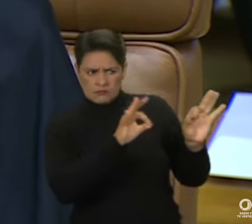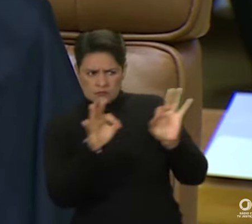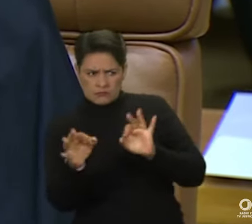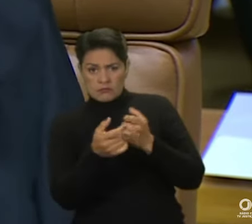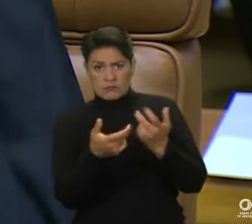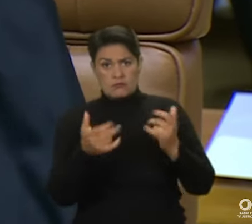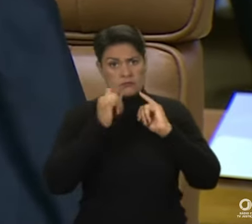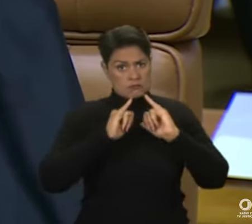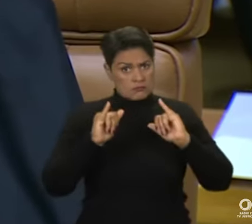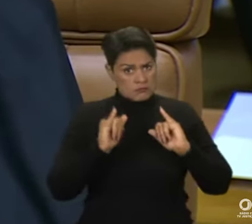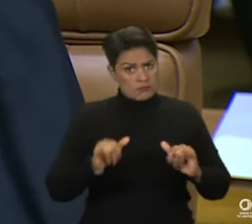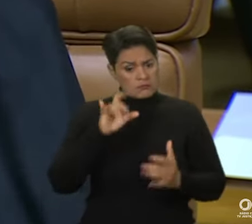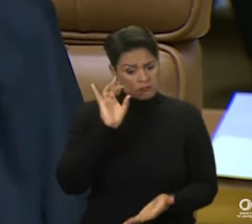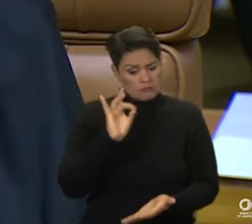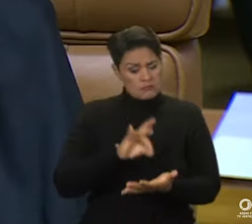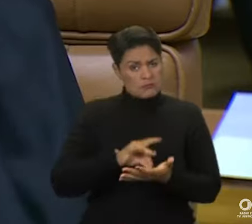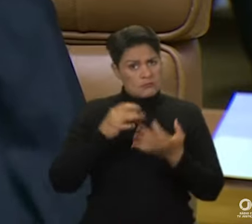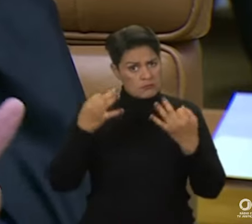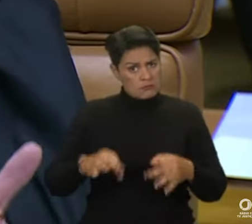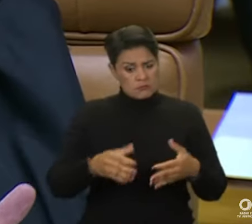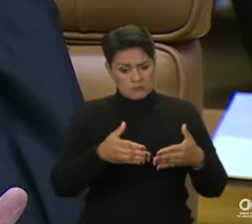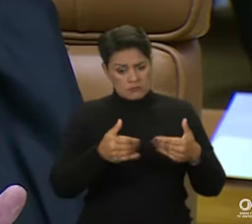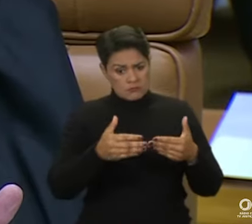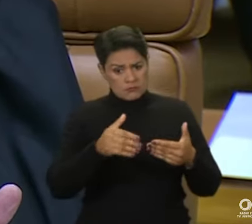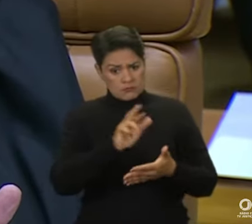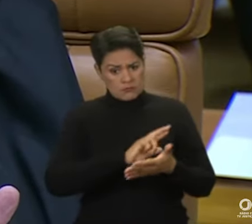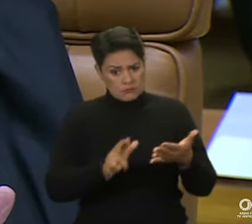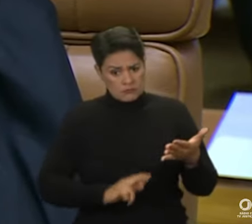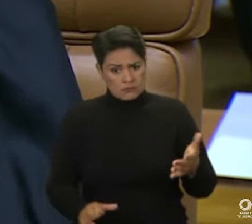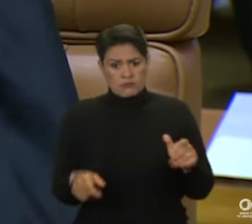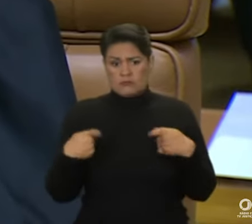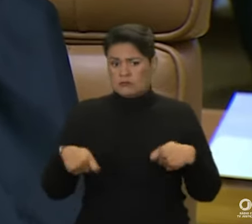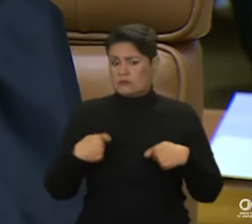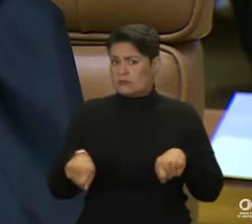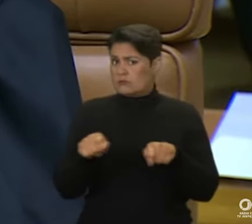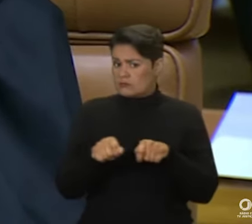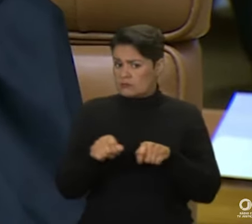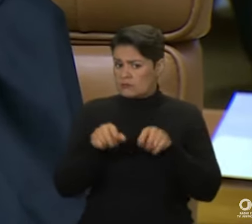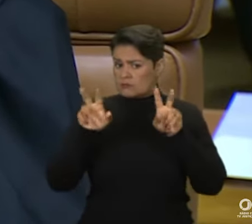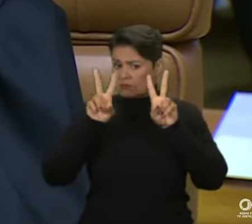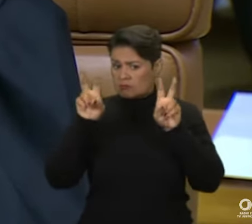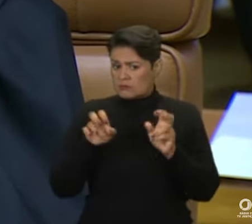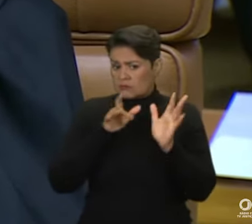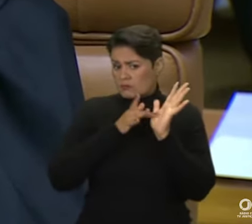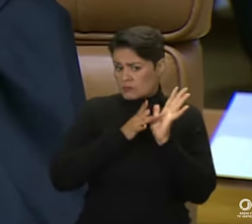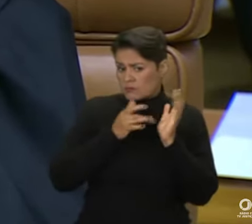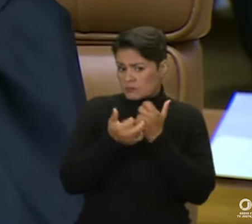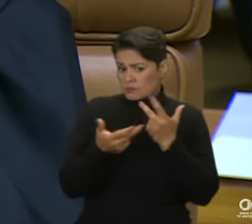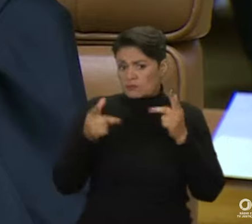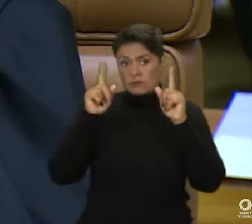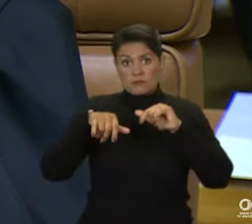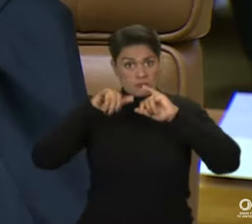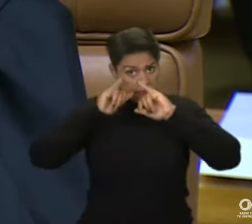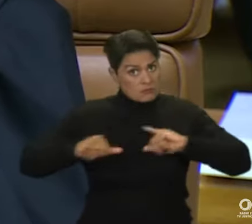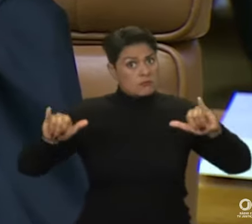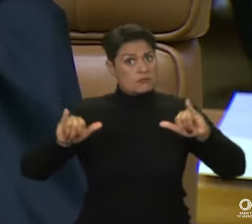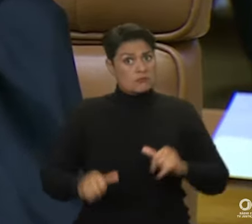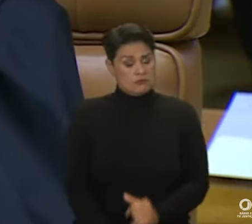solicitar a elaboração de relatórios sobre notícias falsas que eram públicas